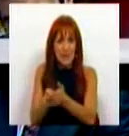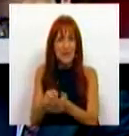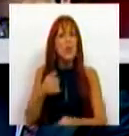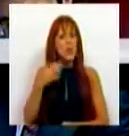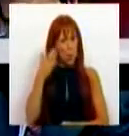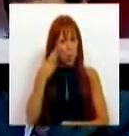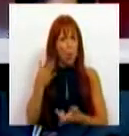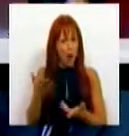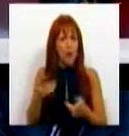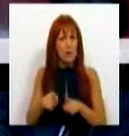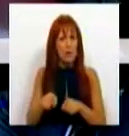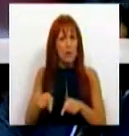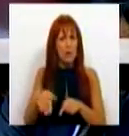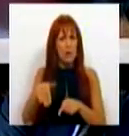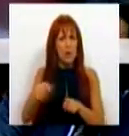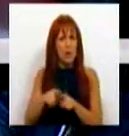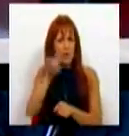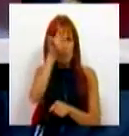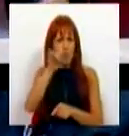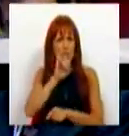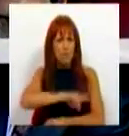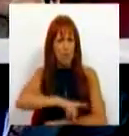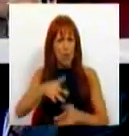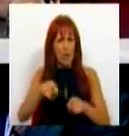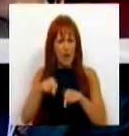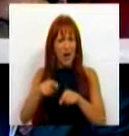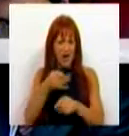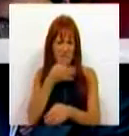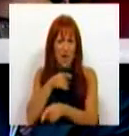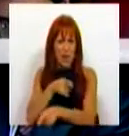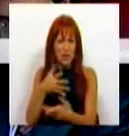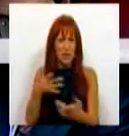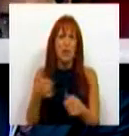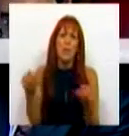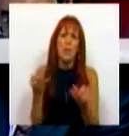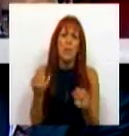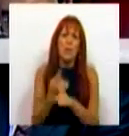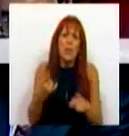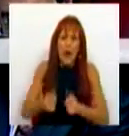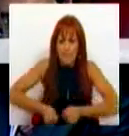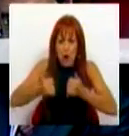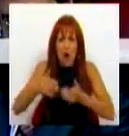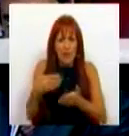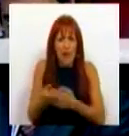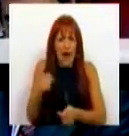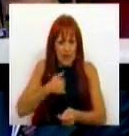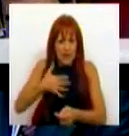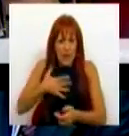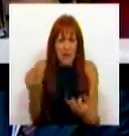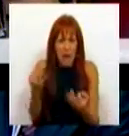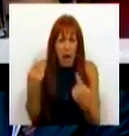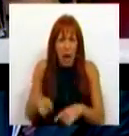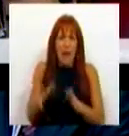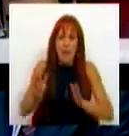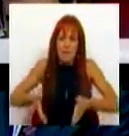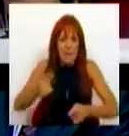penso que deverá ser uma das questões que pode ser aí abordada, porque de facto é uma melhoria para as empresas e